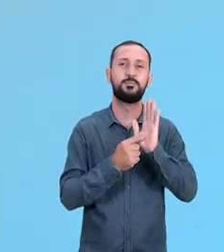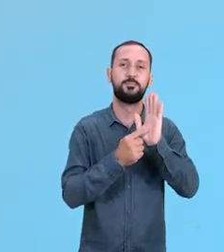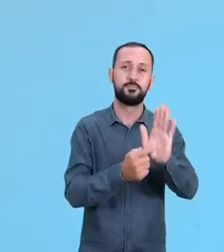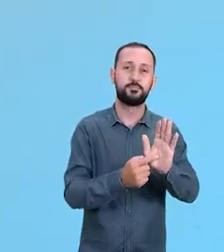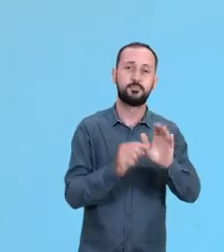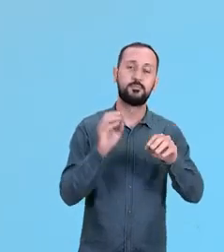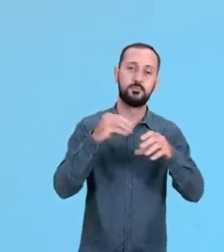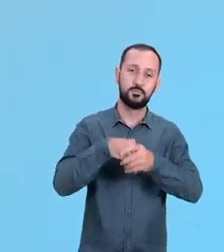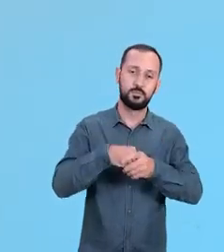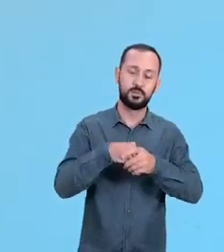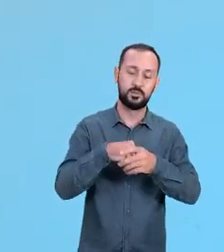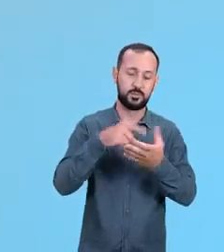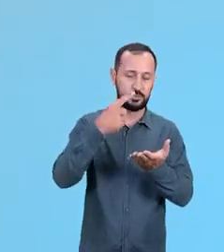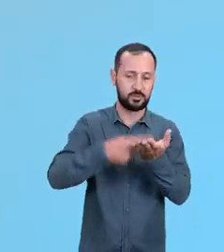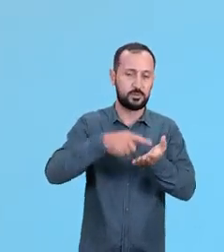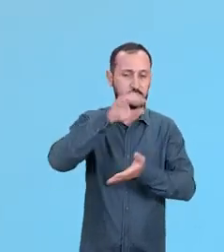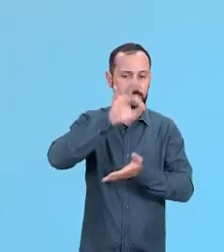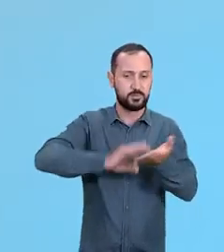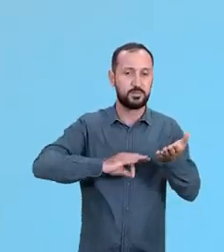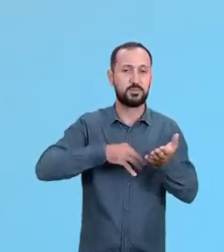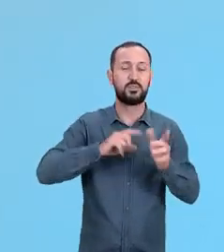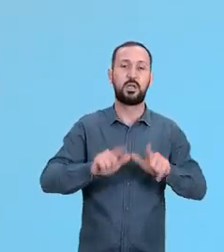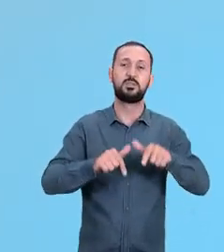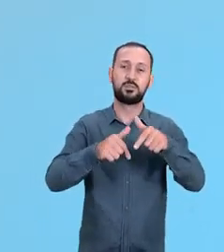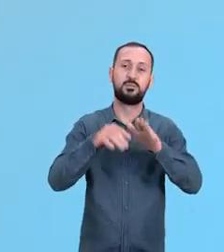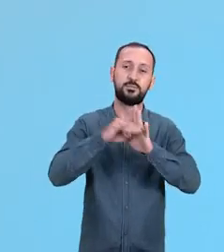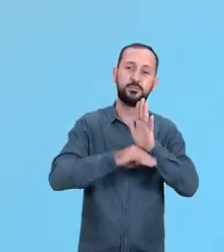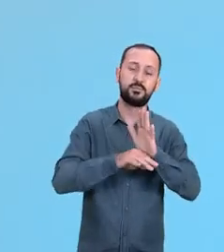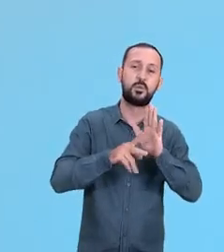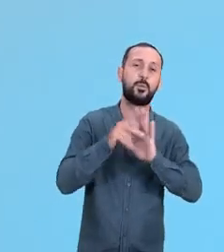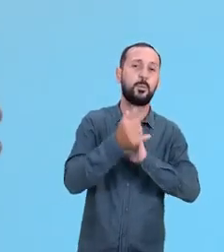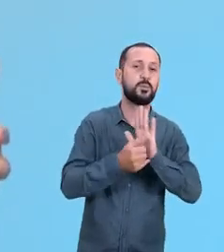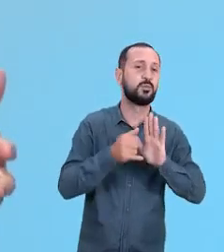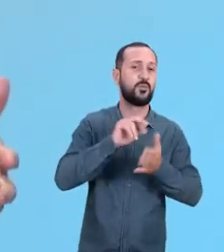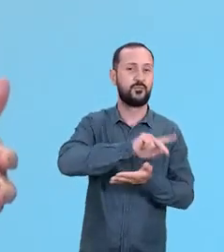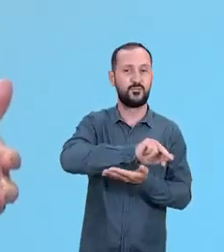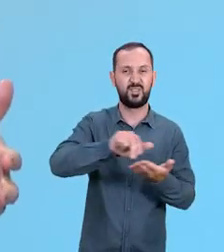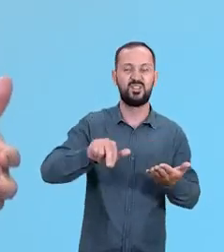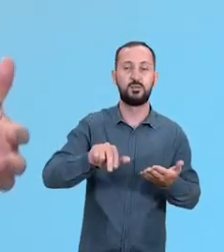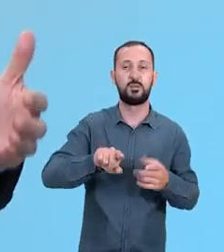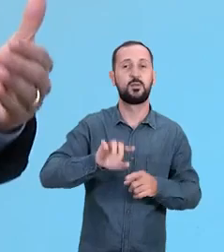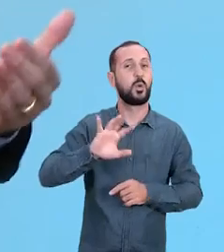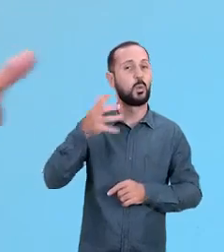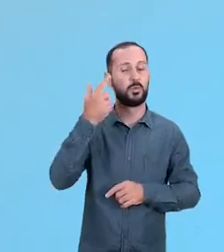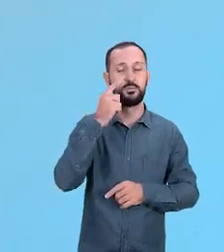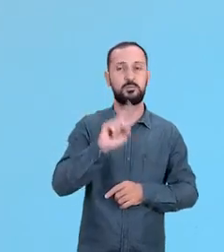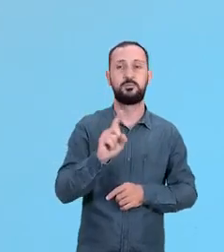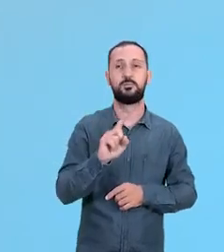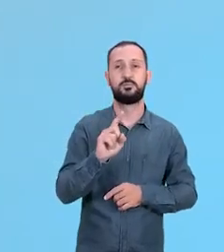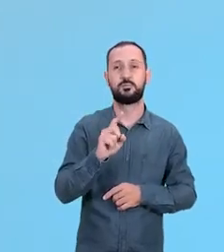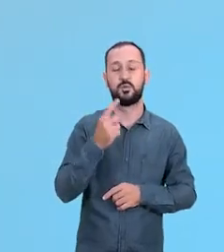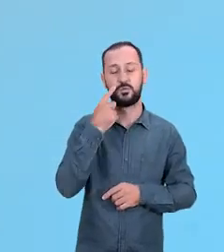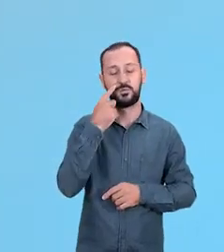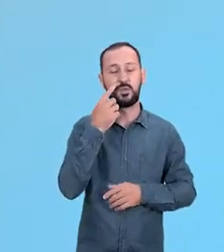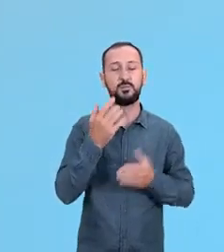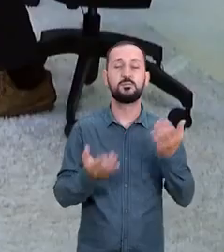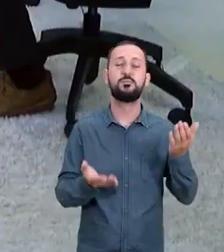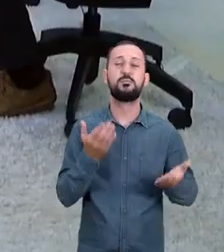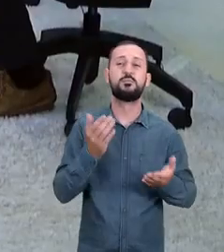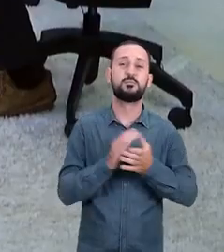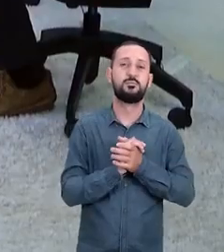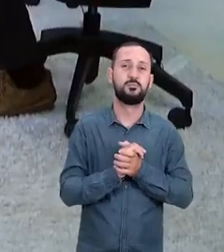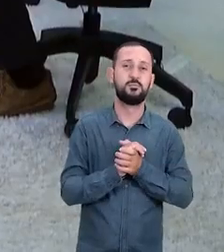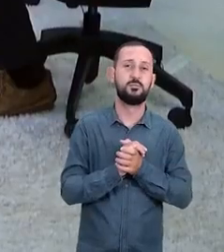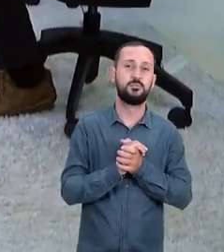apresentando dentro desse pacto várias ações, vários projetos, e que não acontece. Como que você vai medir? Como